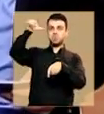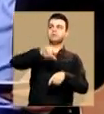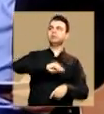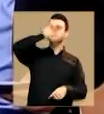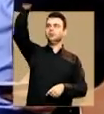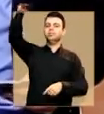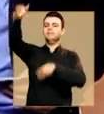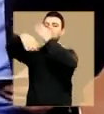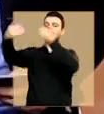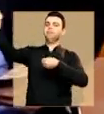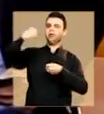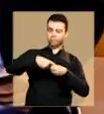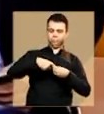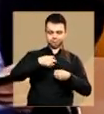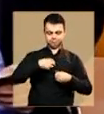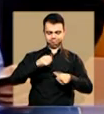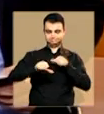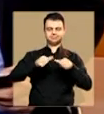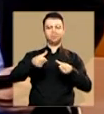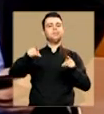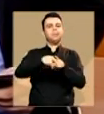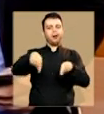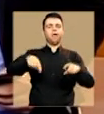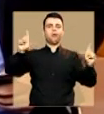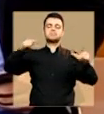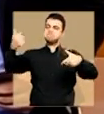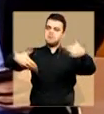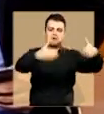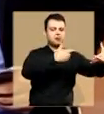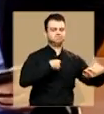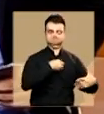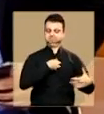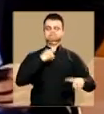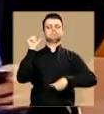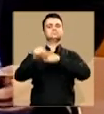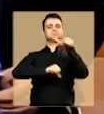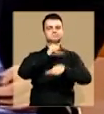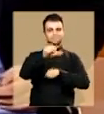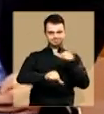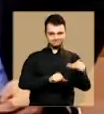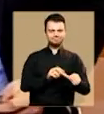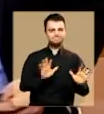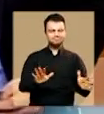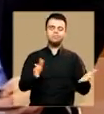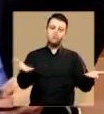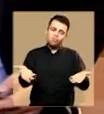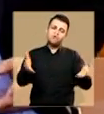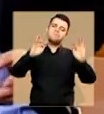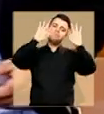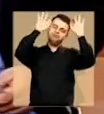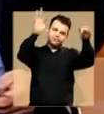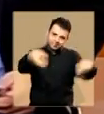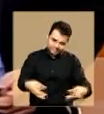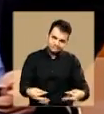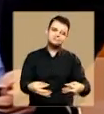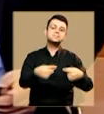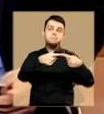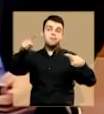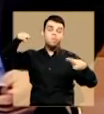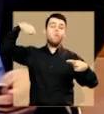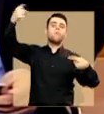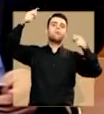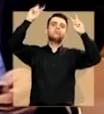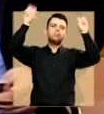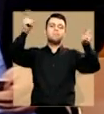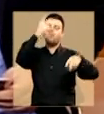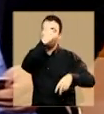muito bacana, Foi não é? uma troca mesmo, foi intercâmbio aqui também, né, Matheus? É isso mesmo. E o Ponto de Vista fica por aqui. A gente te espera semana